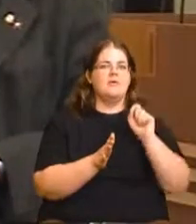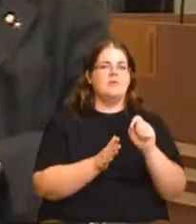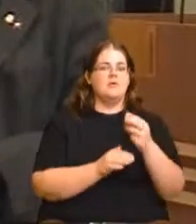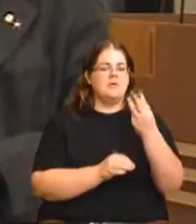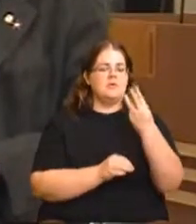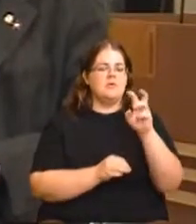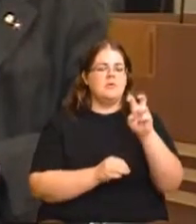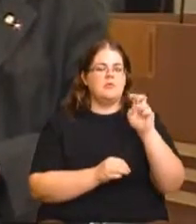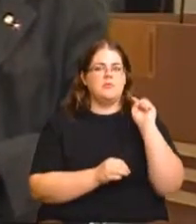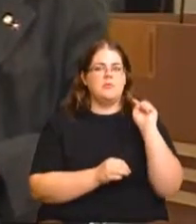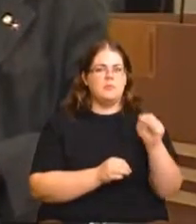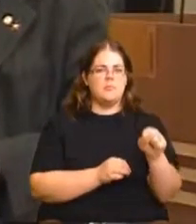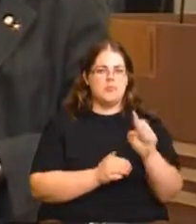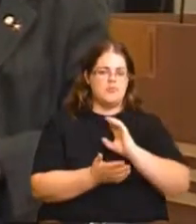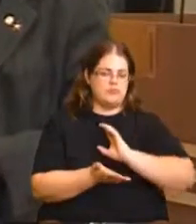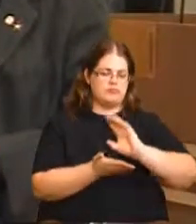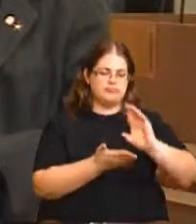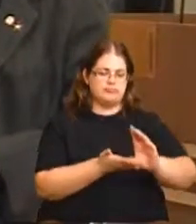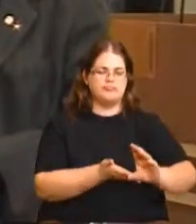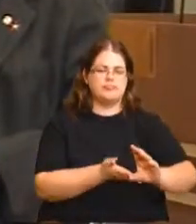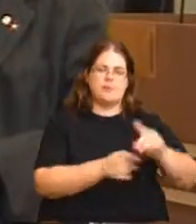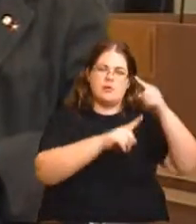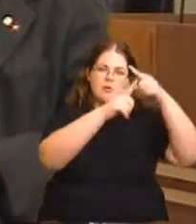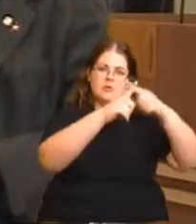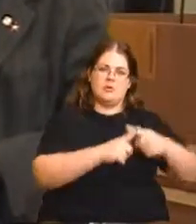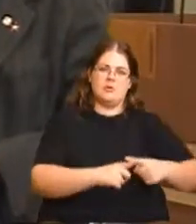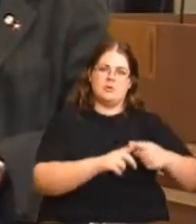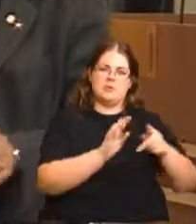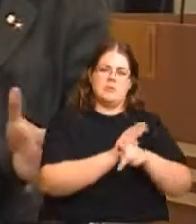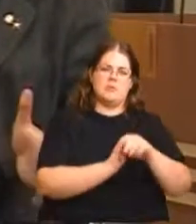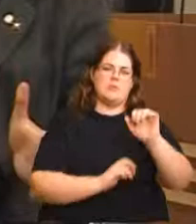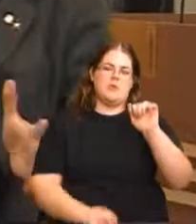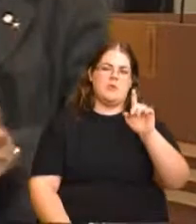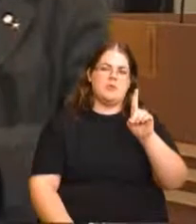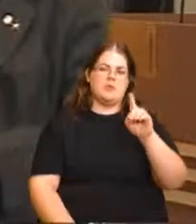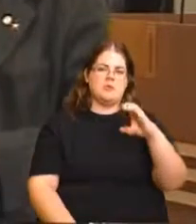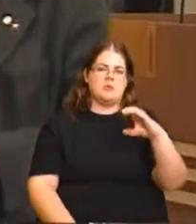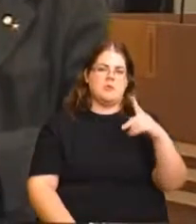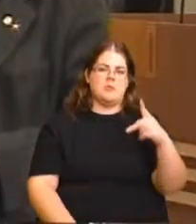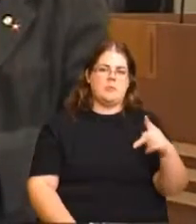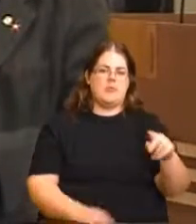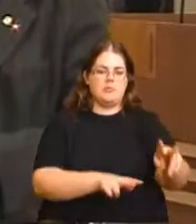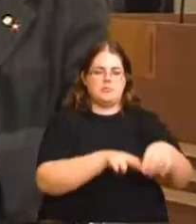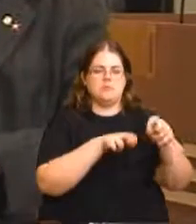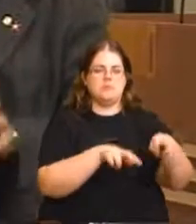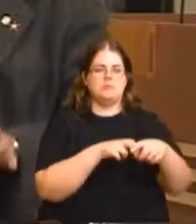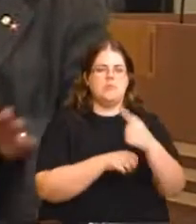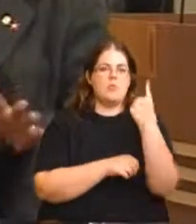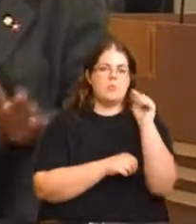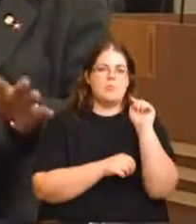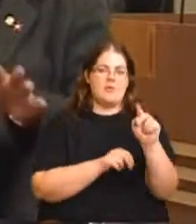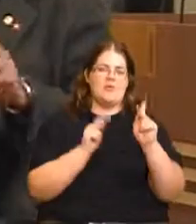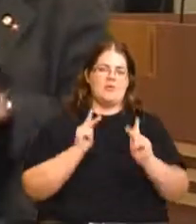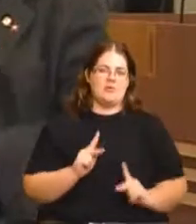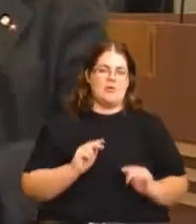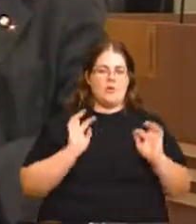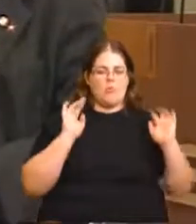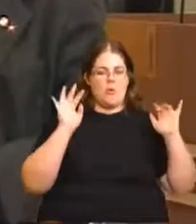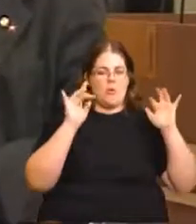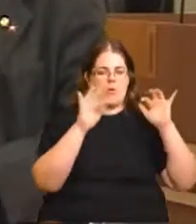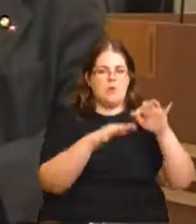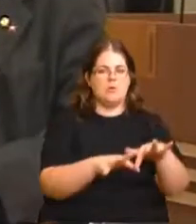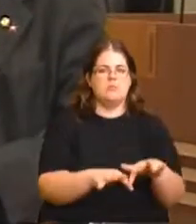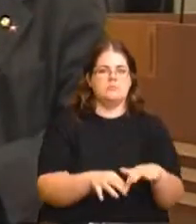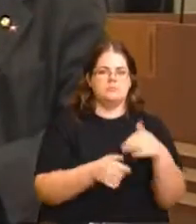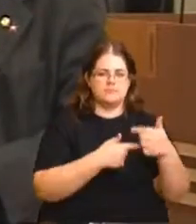a colocação de 35 mil para a realização do campeonato da DCP. 10 times da nossa colônia participaram, eram 1.000 atletas por domingo participando